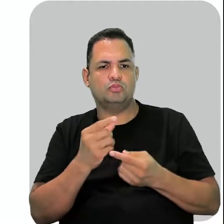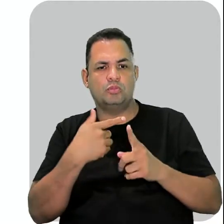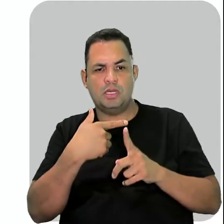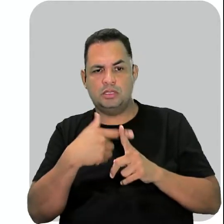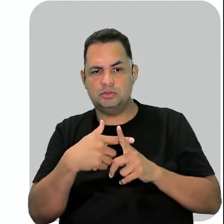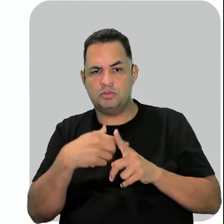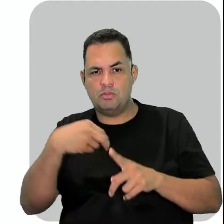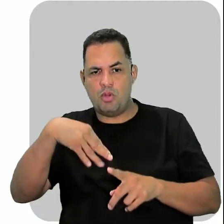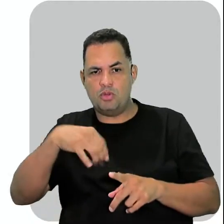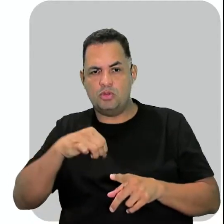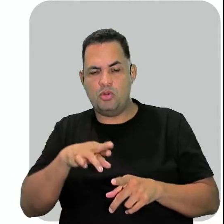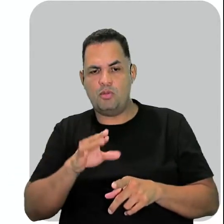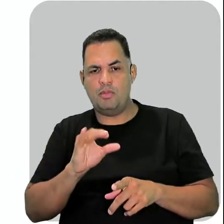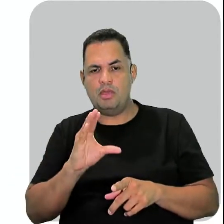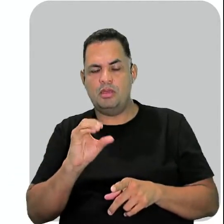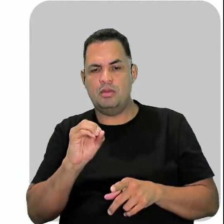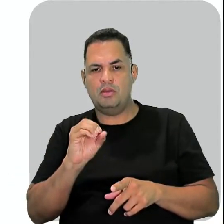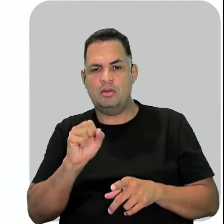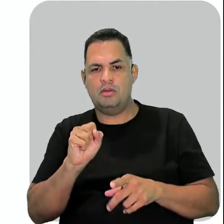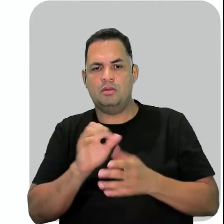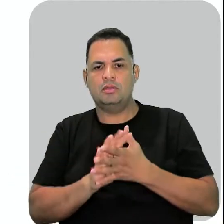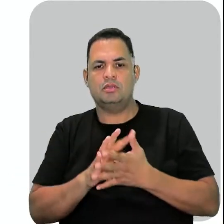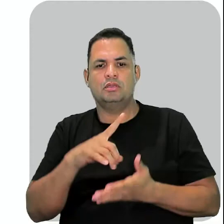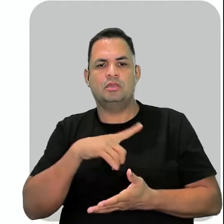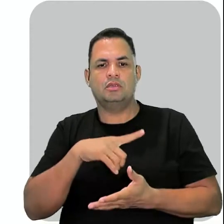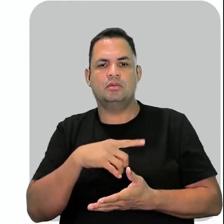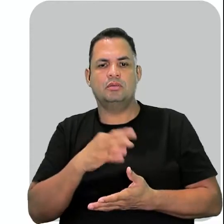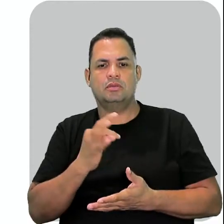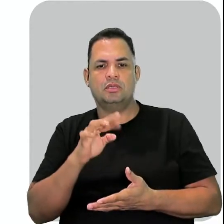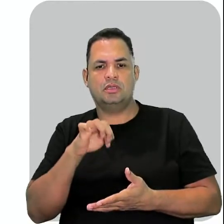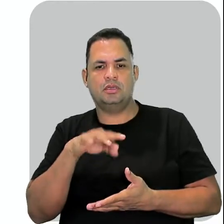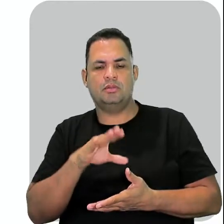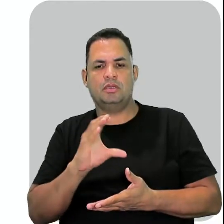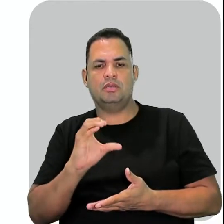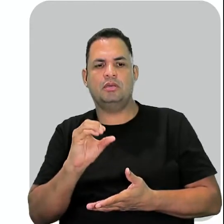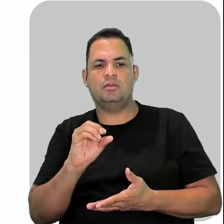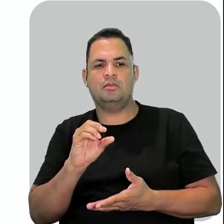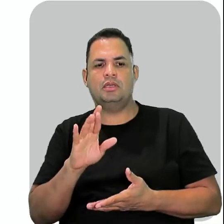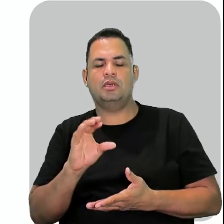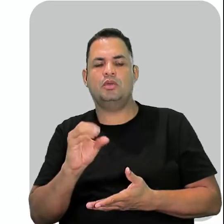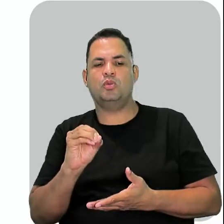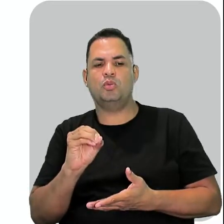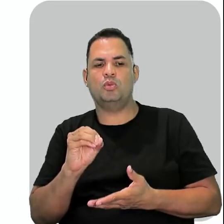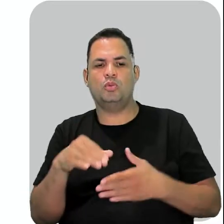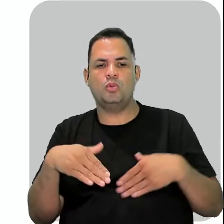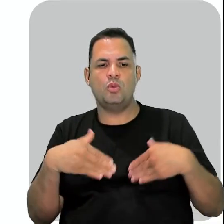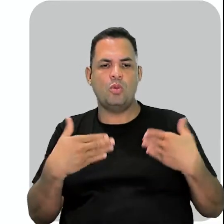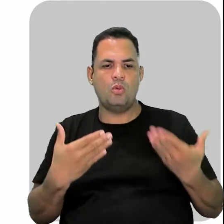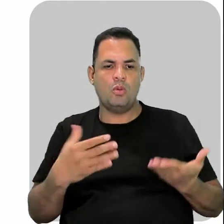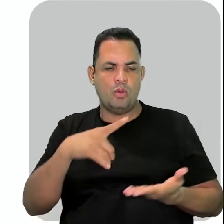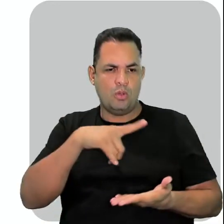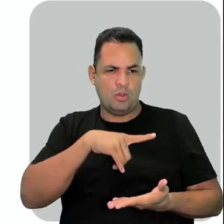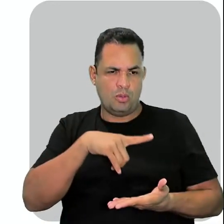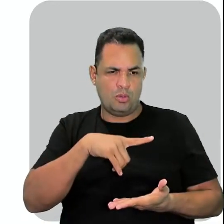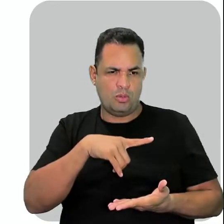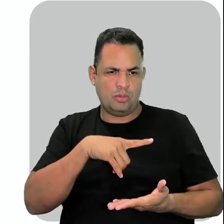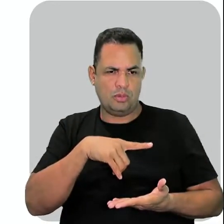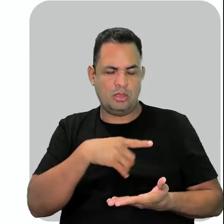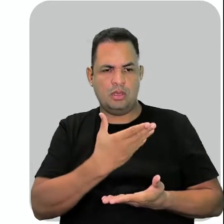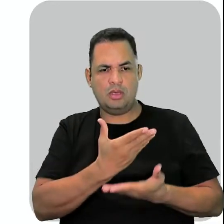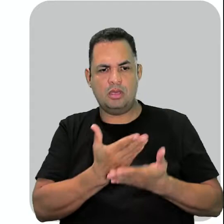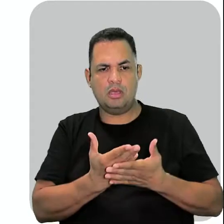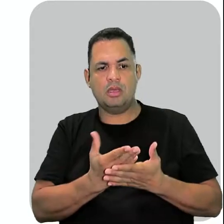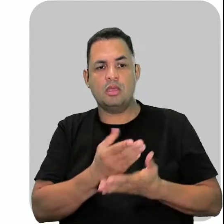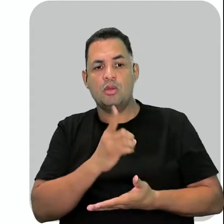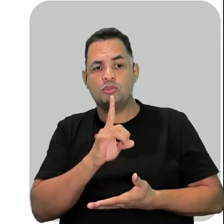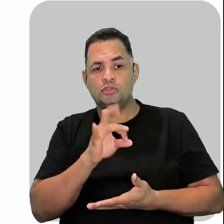monômero. E aí a gente ia formar o trímero. Por sua vez, quando a gente tem o dímero